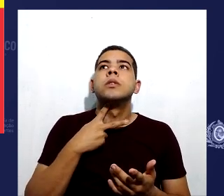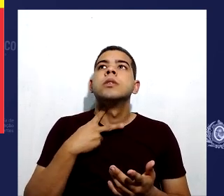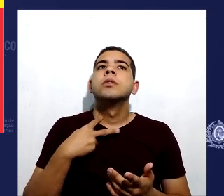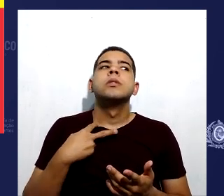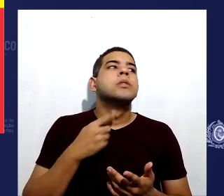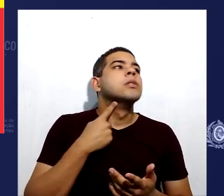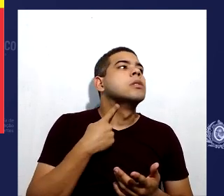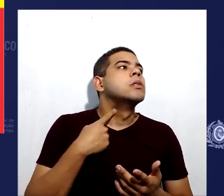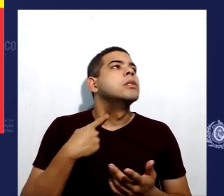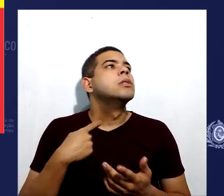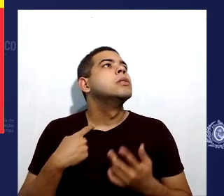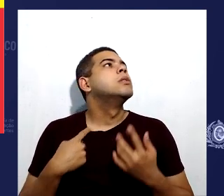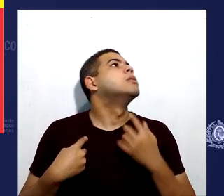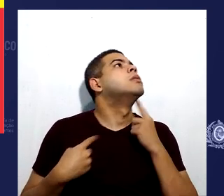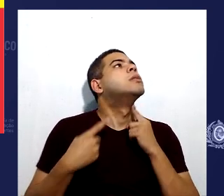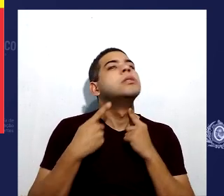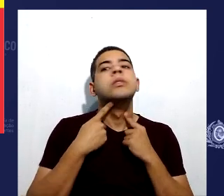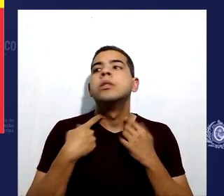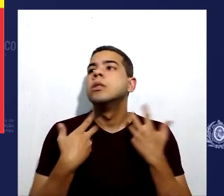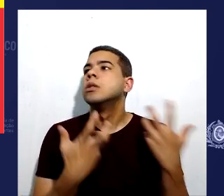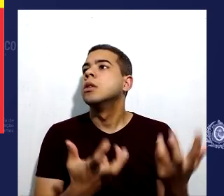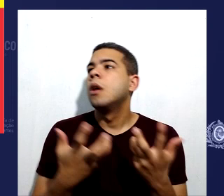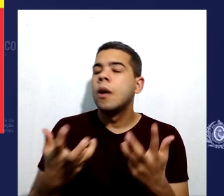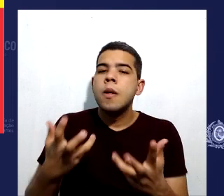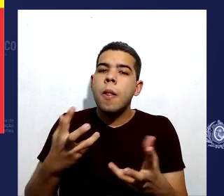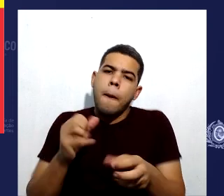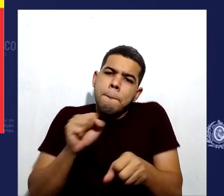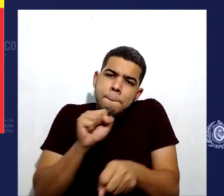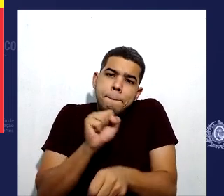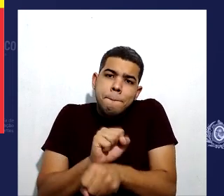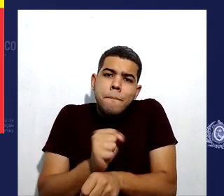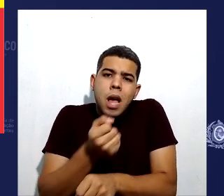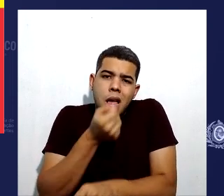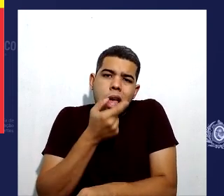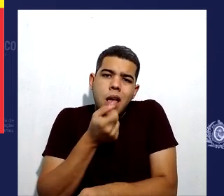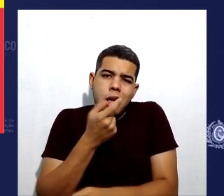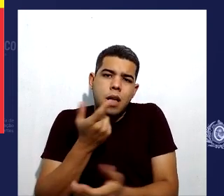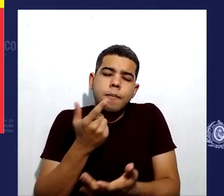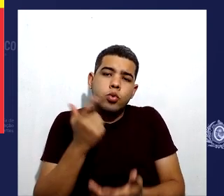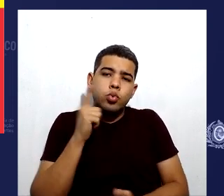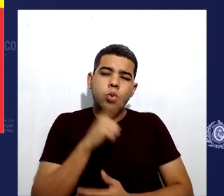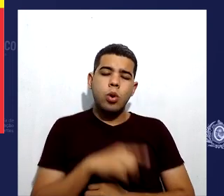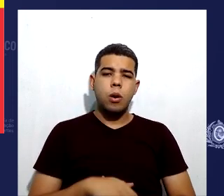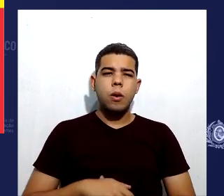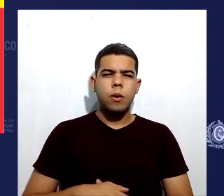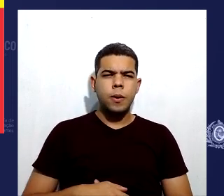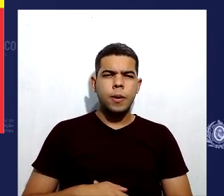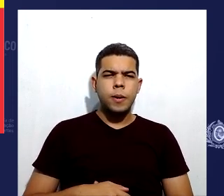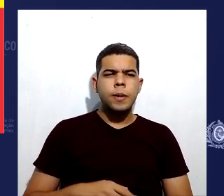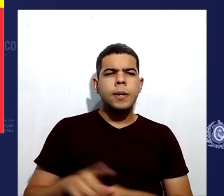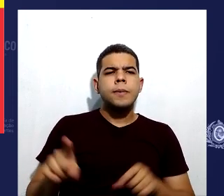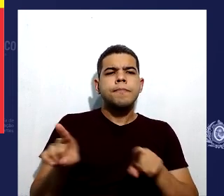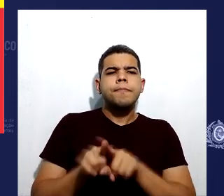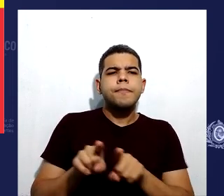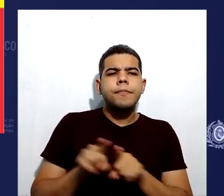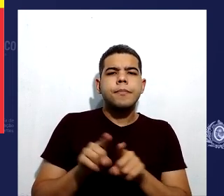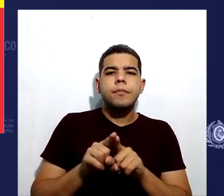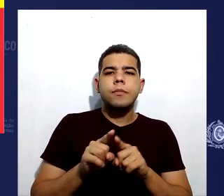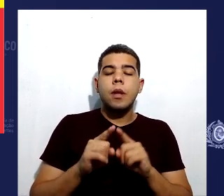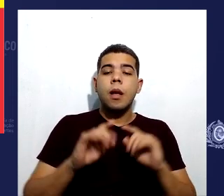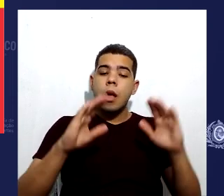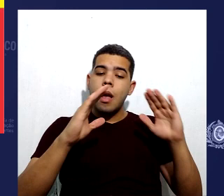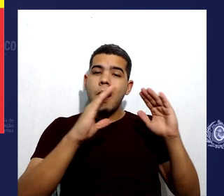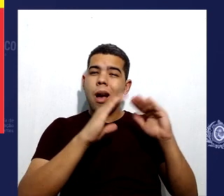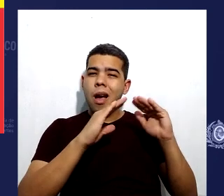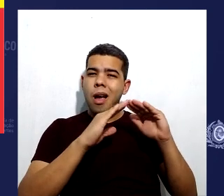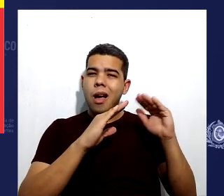e a diminuir os sintomas de abstinência. A internação ela vai ser um instrumento útil, lógico, em